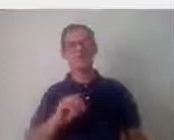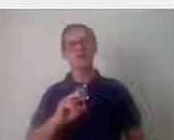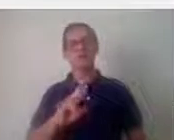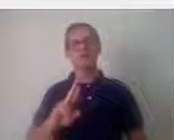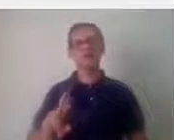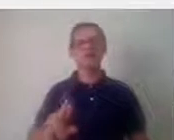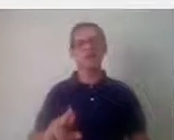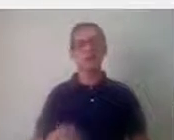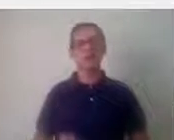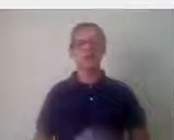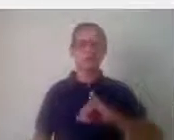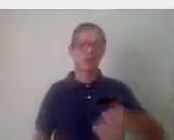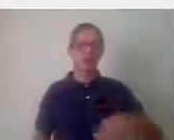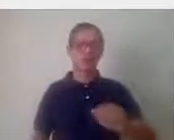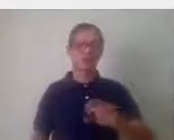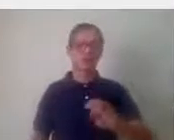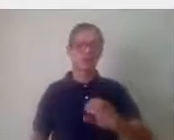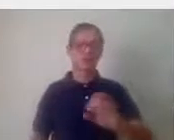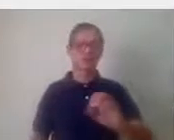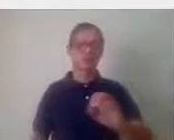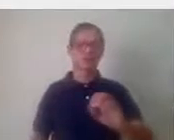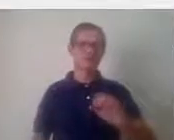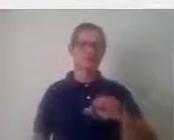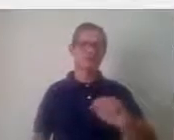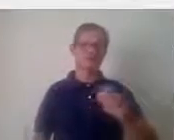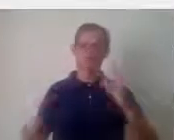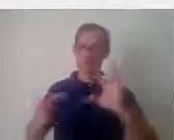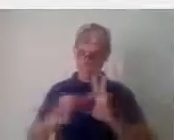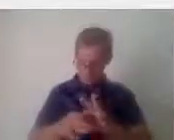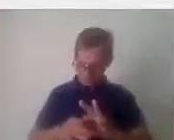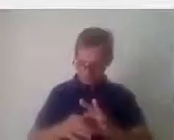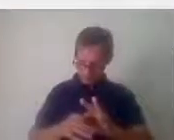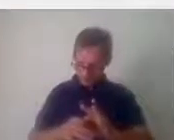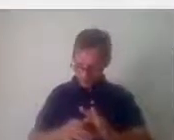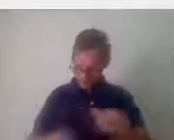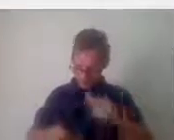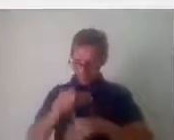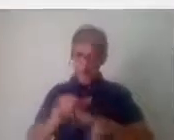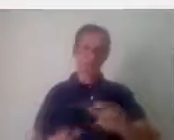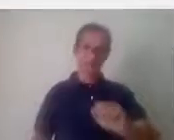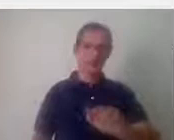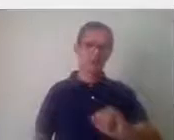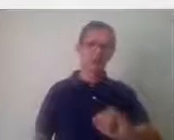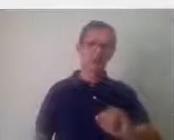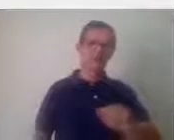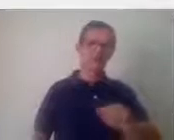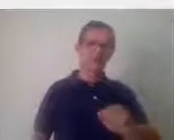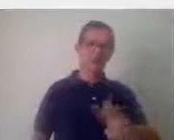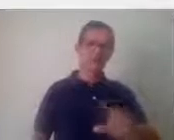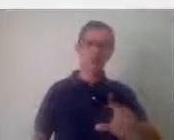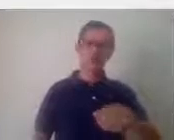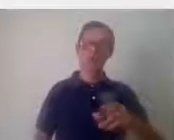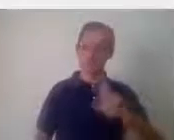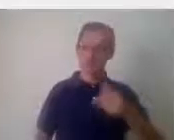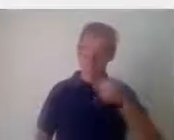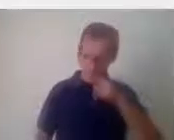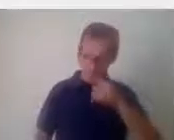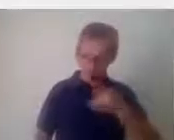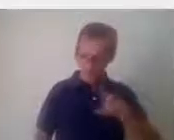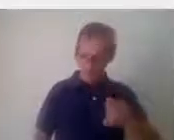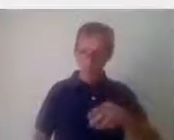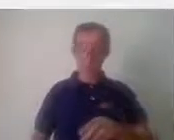de jacobiano associado à mudança de variável. É esse R que vai garantir para você